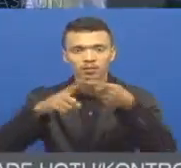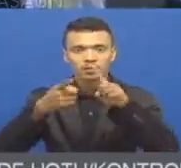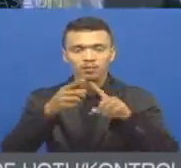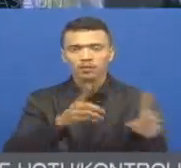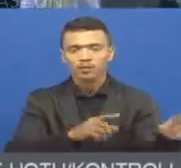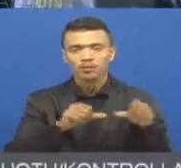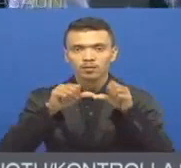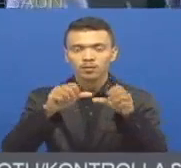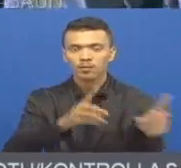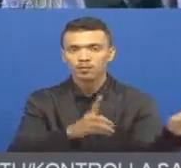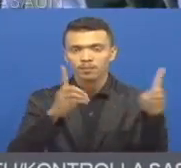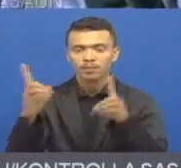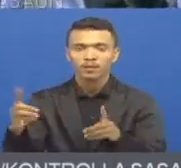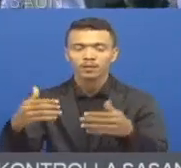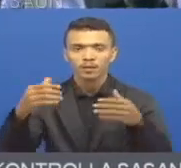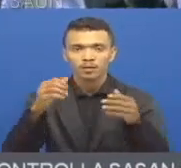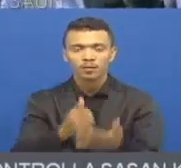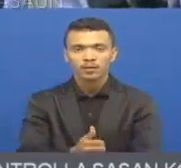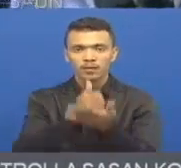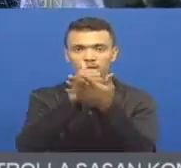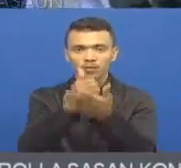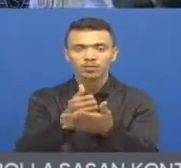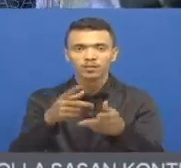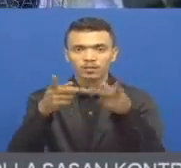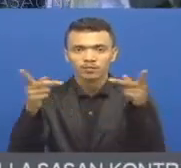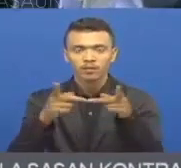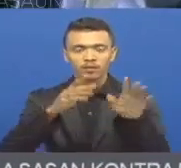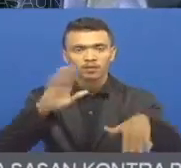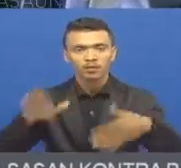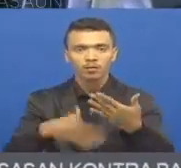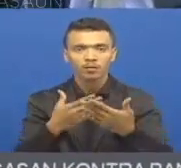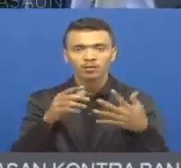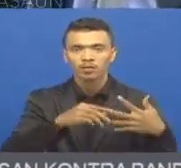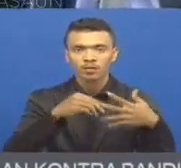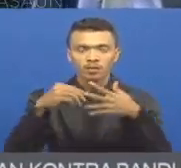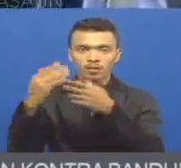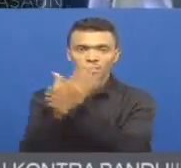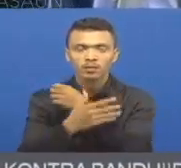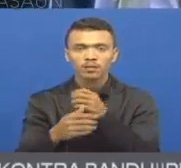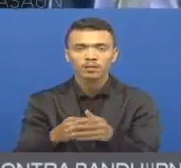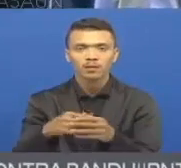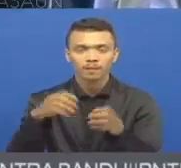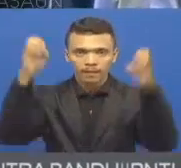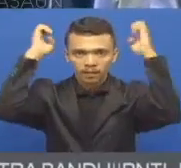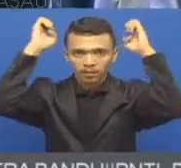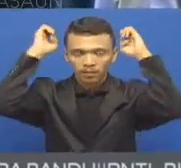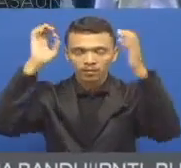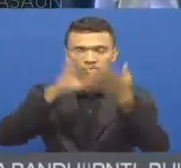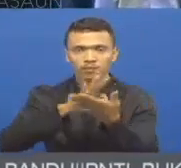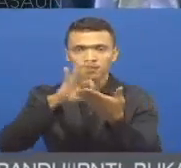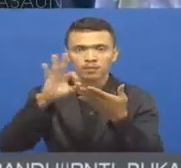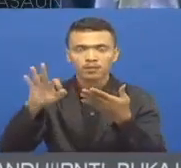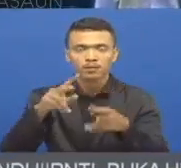estabelecer plano de cooperação bilateral, onde apoio malo e setor roto, Liliu, vai e setor educação, formação